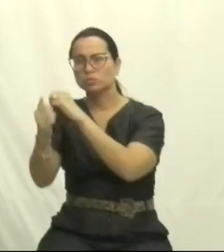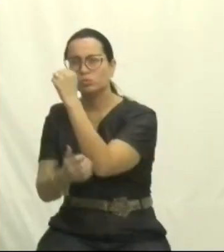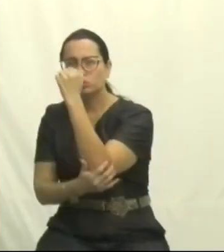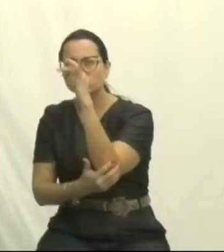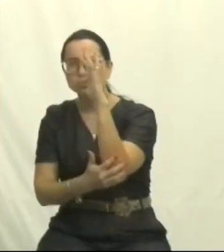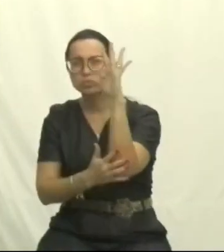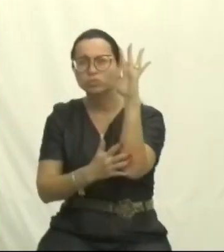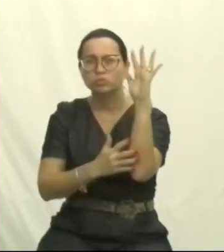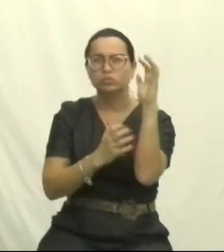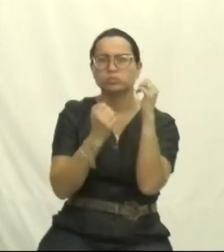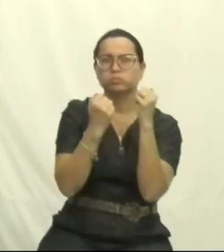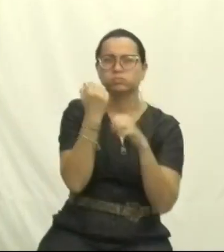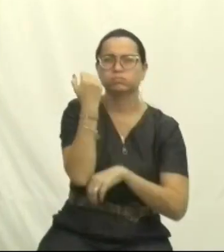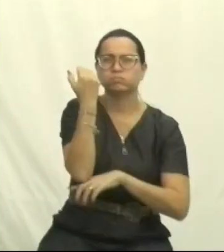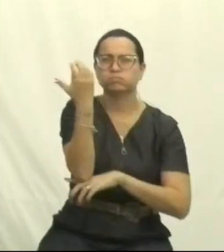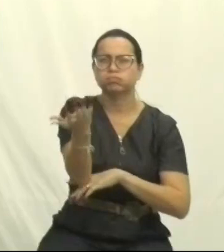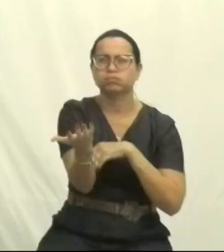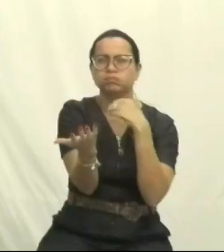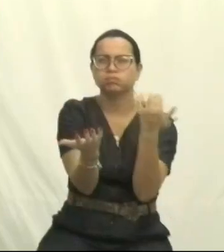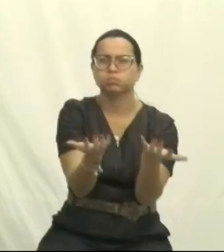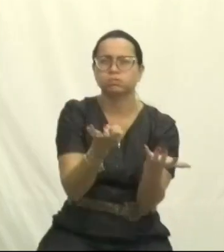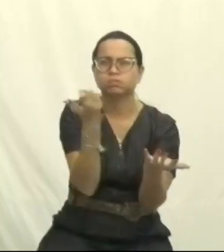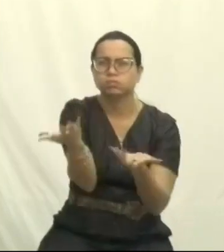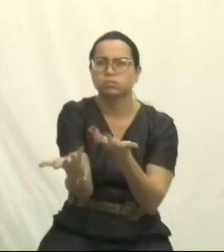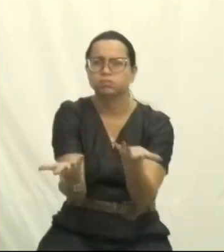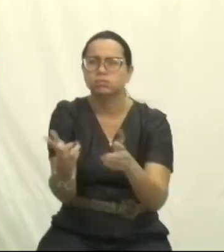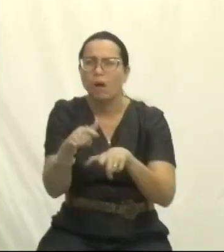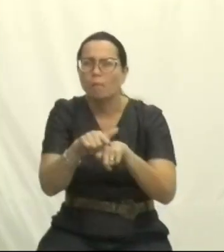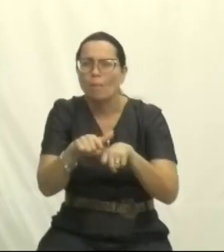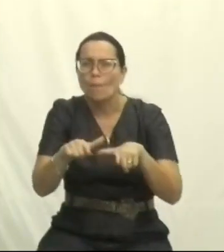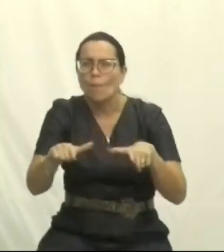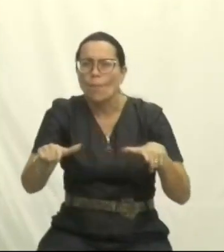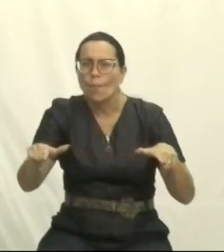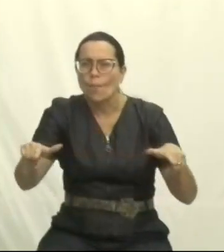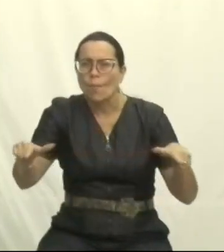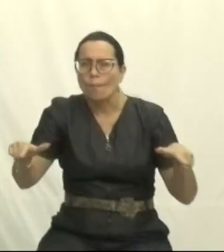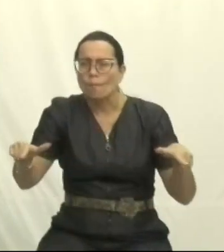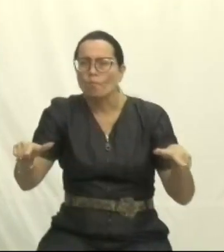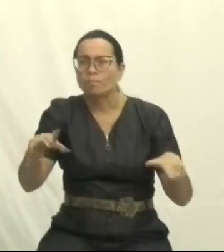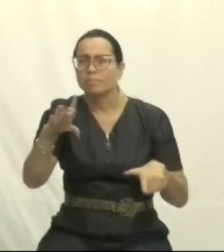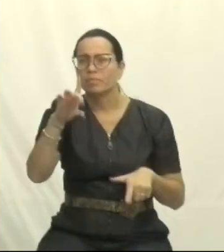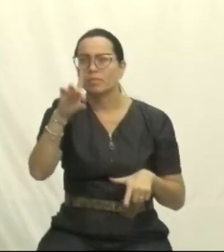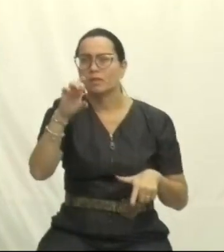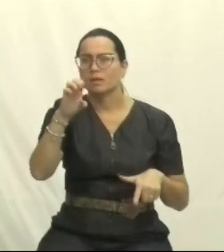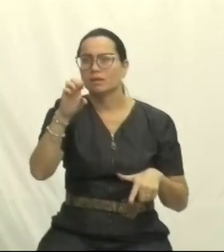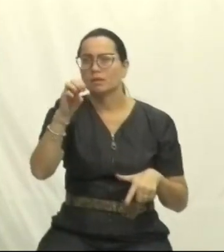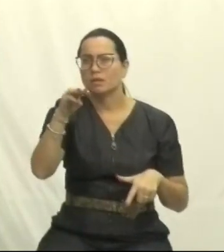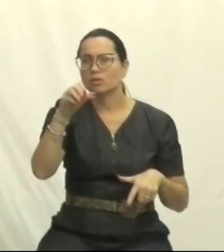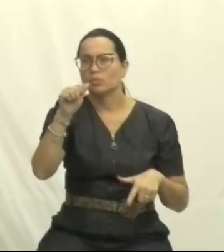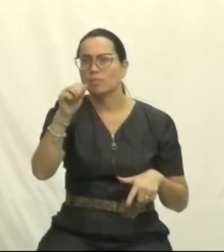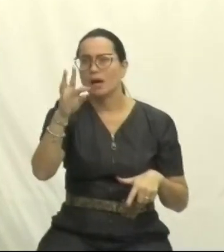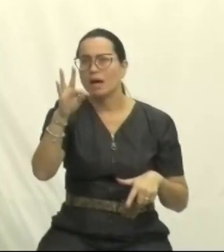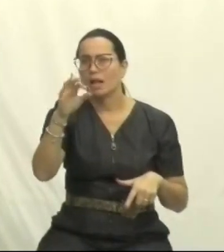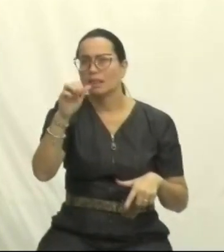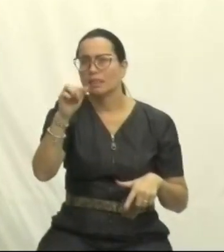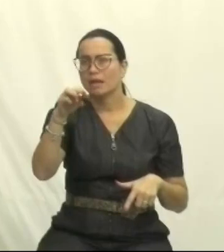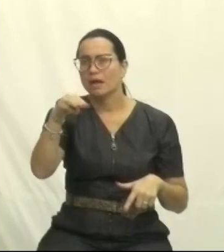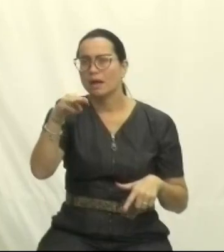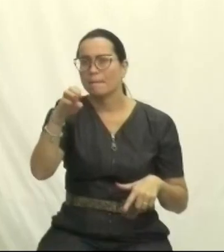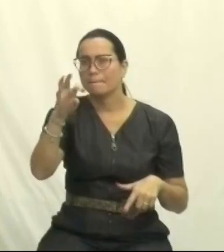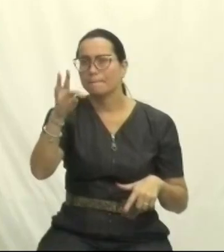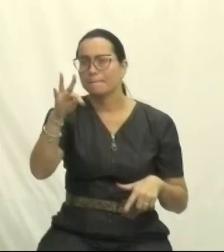metia o pau, falando mal, a esquerda detonando o desmatamento. E agora, em fevereiro, nos